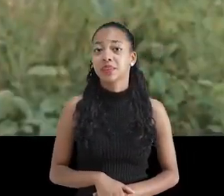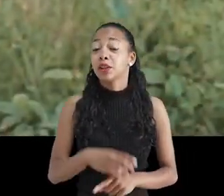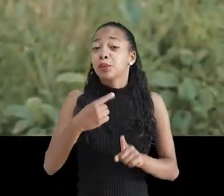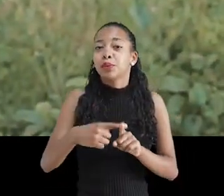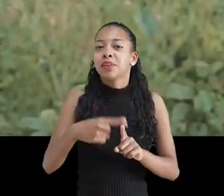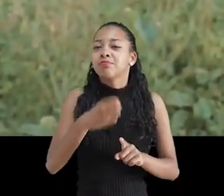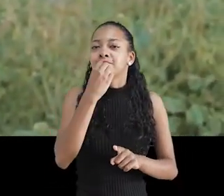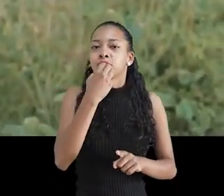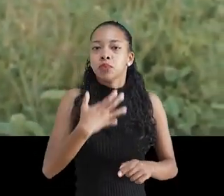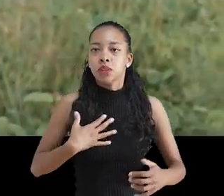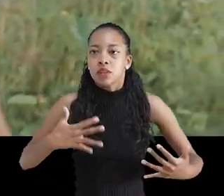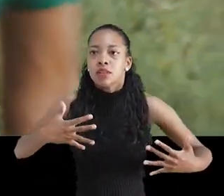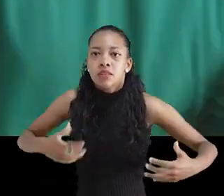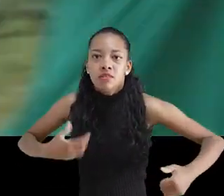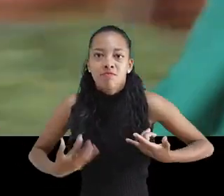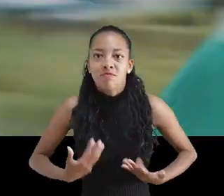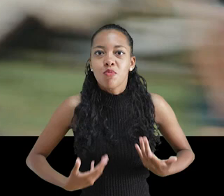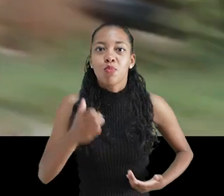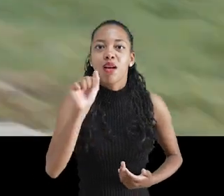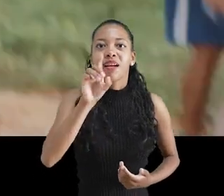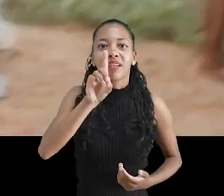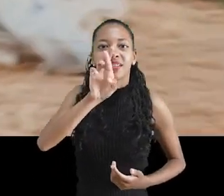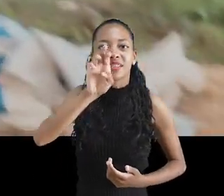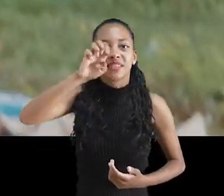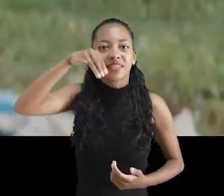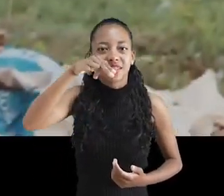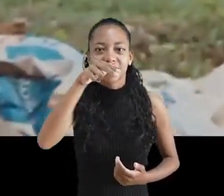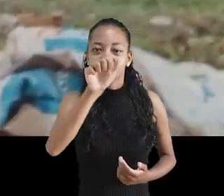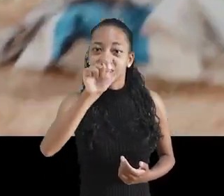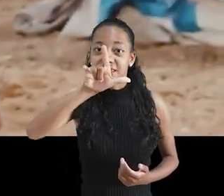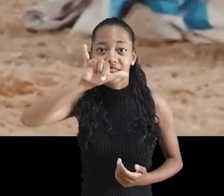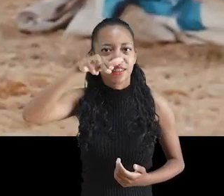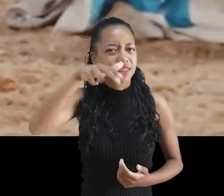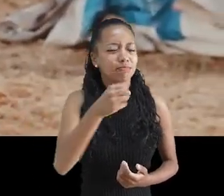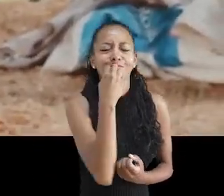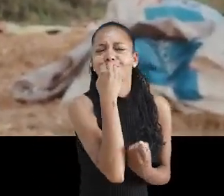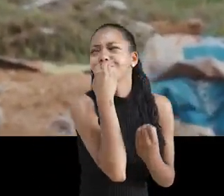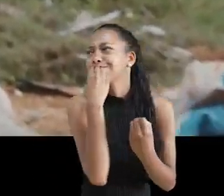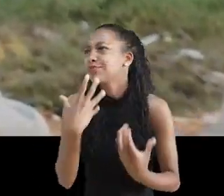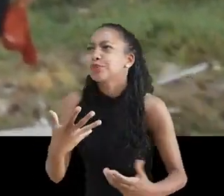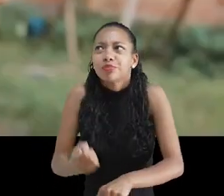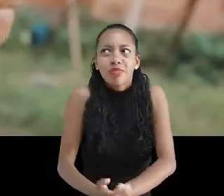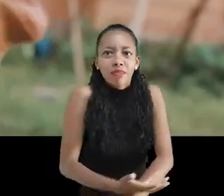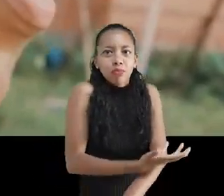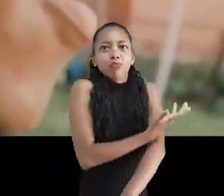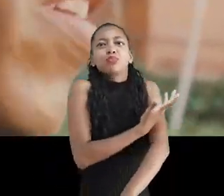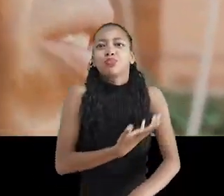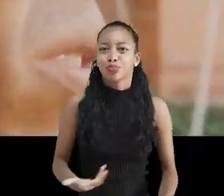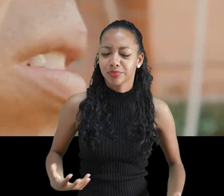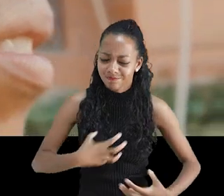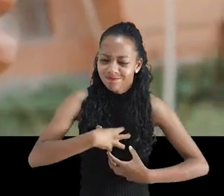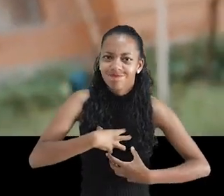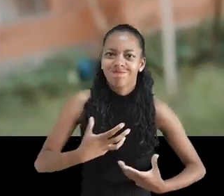porque senti a Trein Lina entendeu sen aquela Trein uma sensação que mexe com a